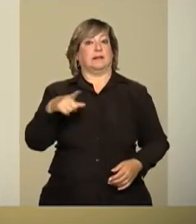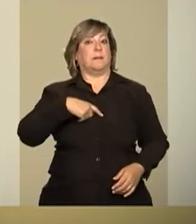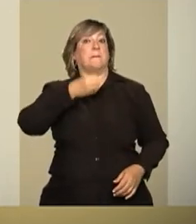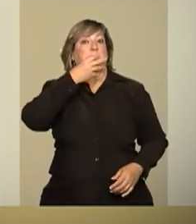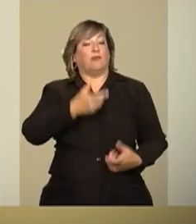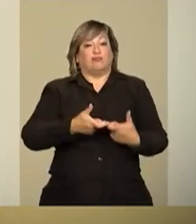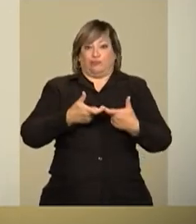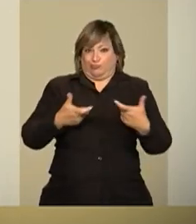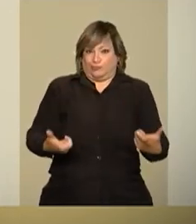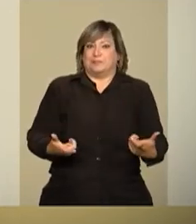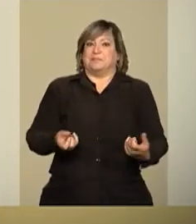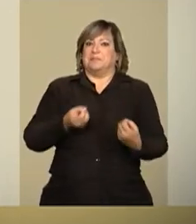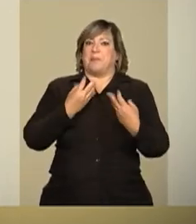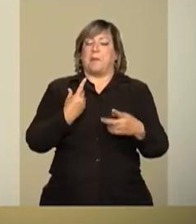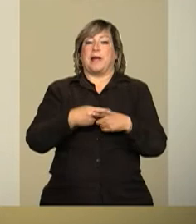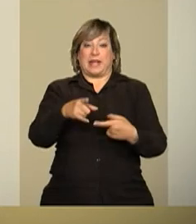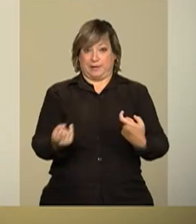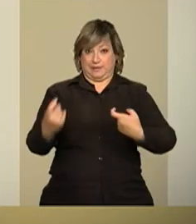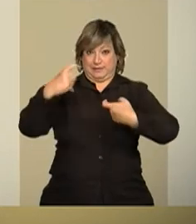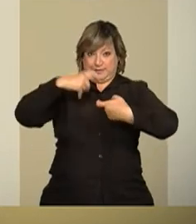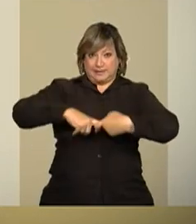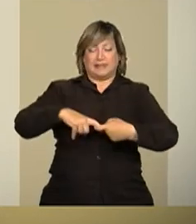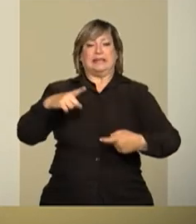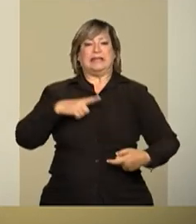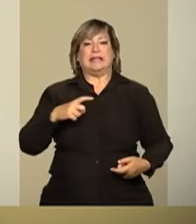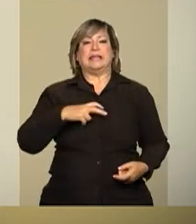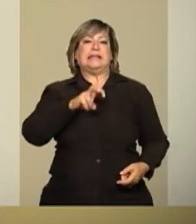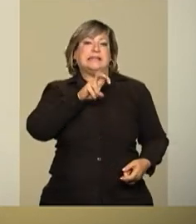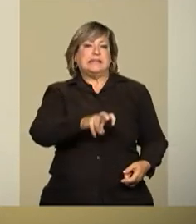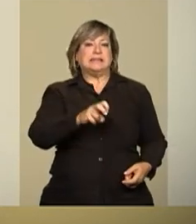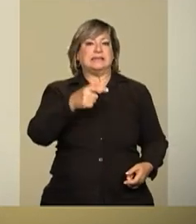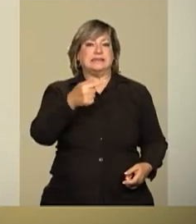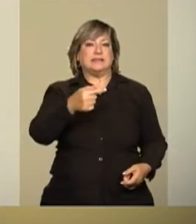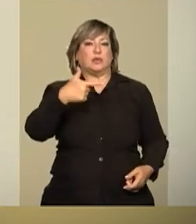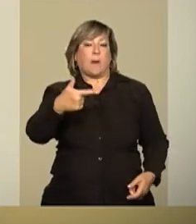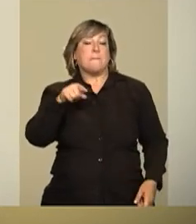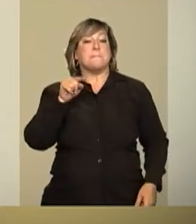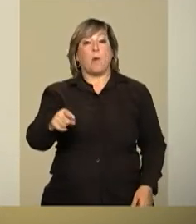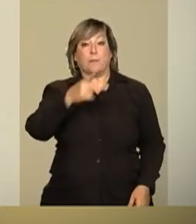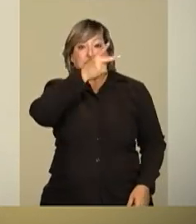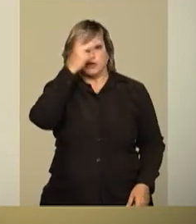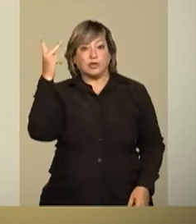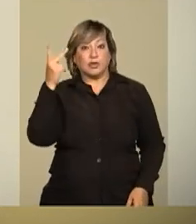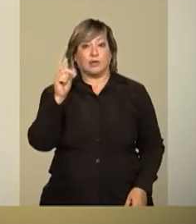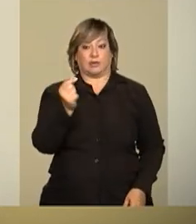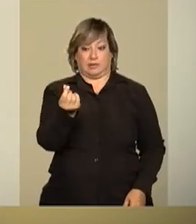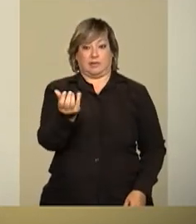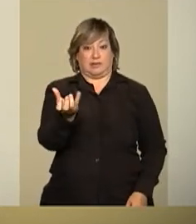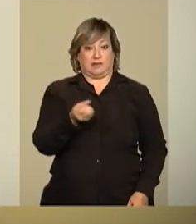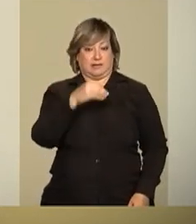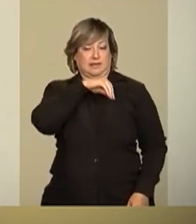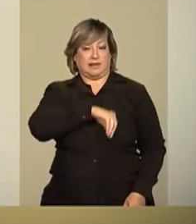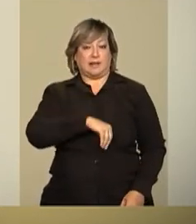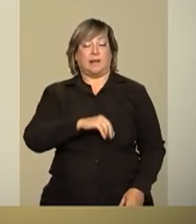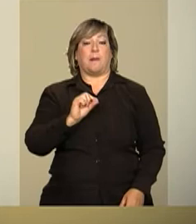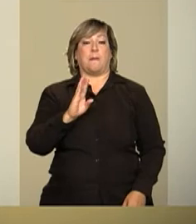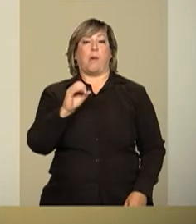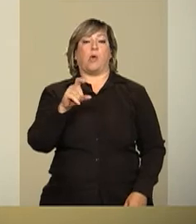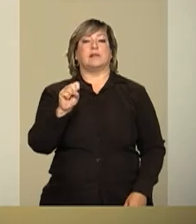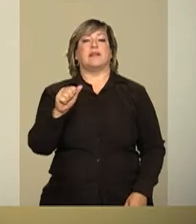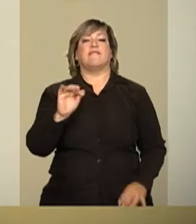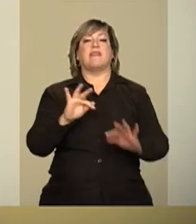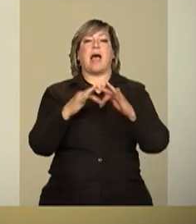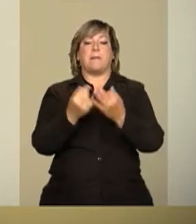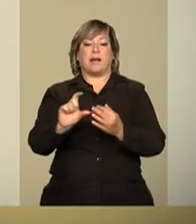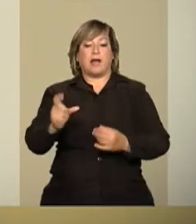verdadeiro Sucesso Por meio dessa parceria quinhentos e setenta e duas mil pessoas que o bolsa família ou que